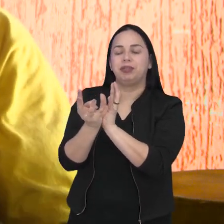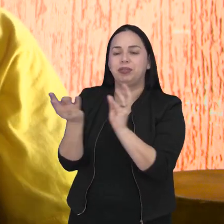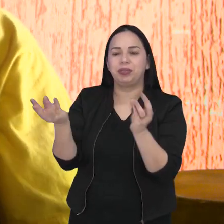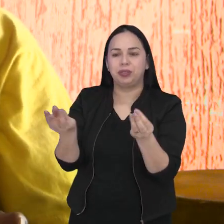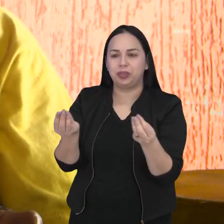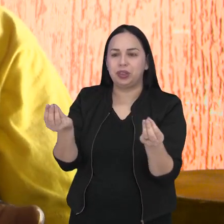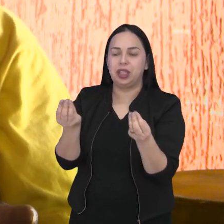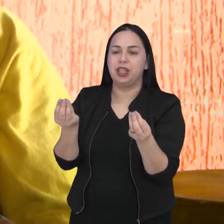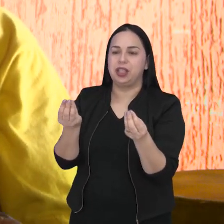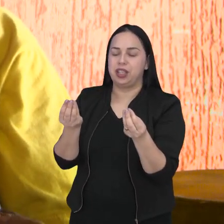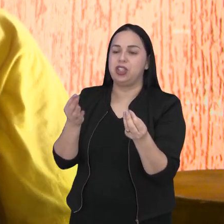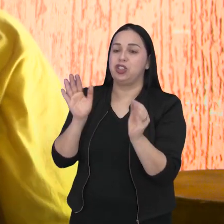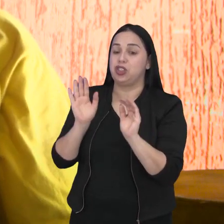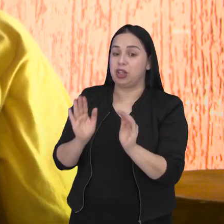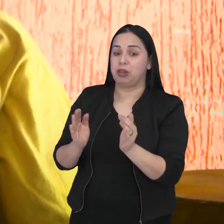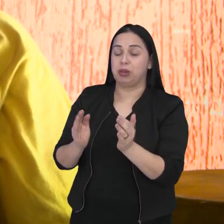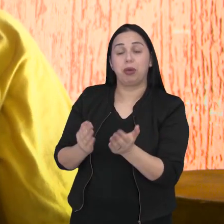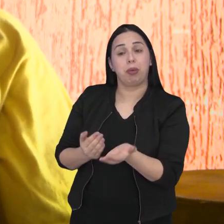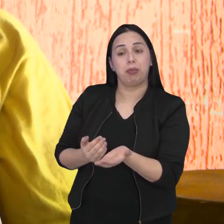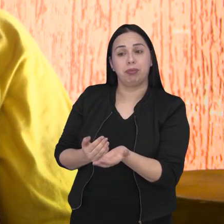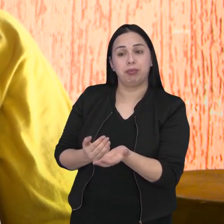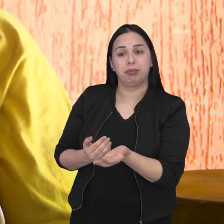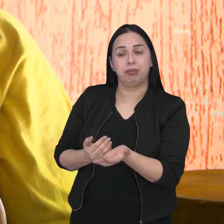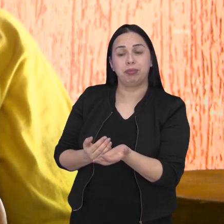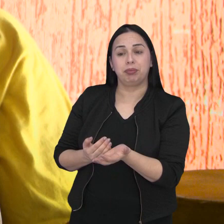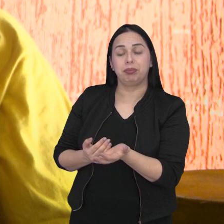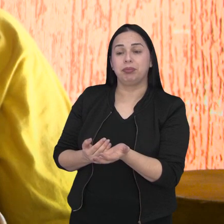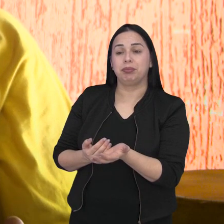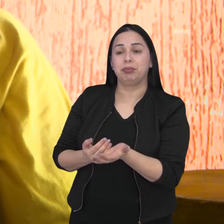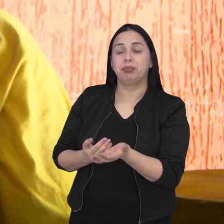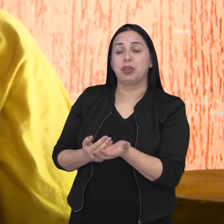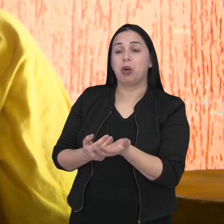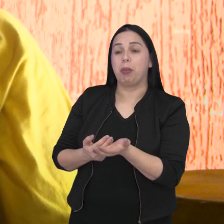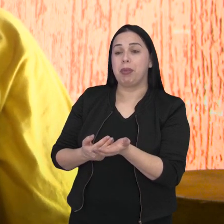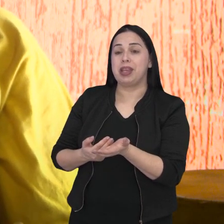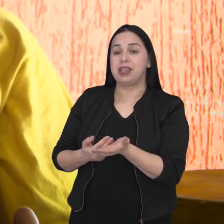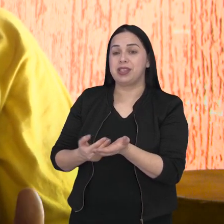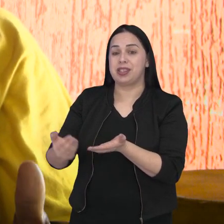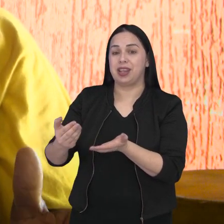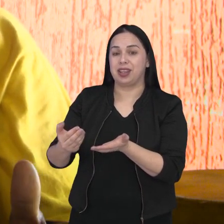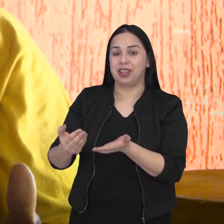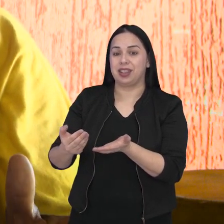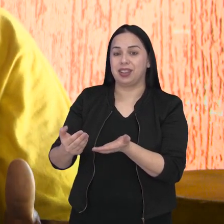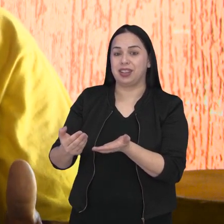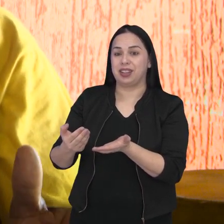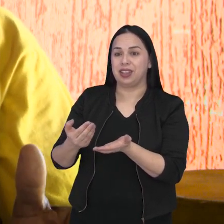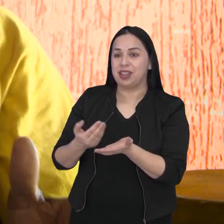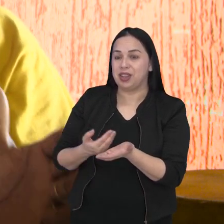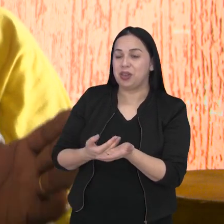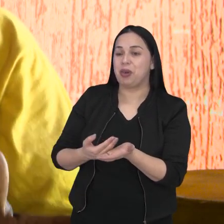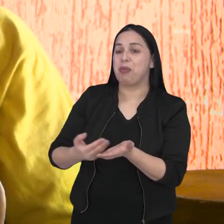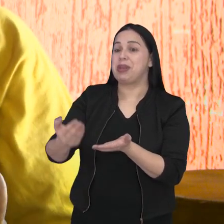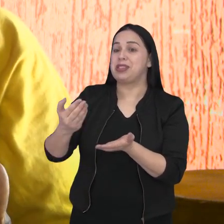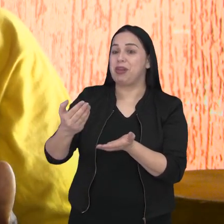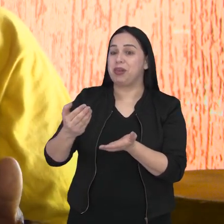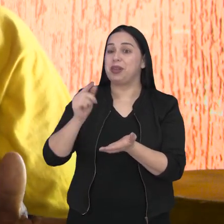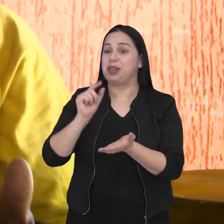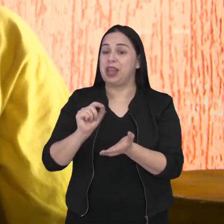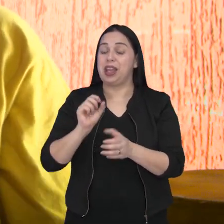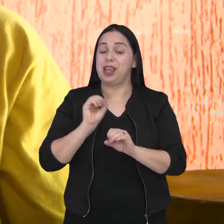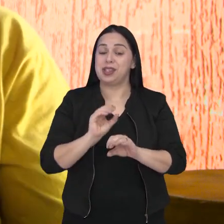E também, para a gente também, já começar já, dar assim, uns